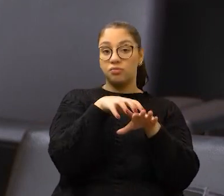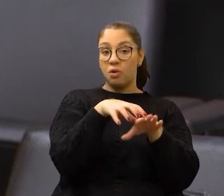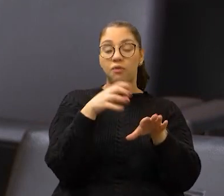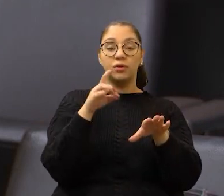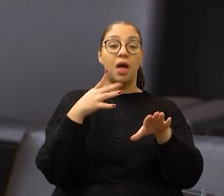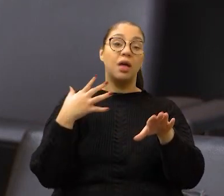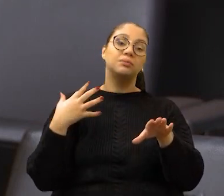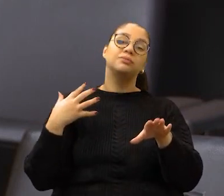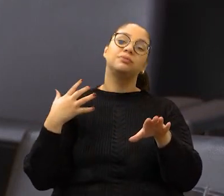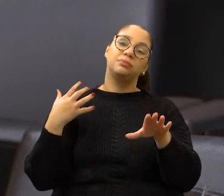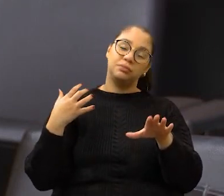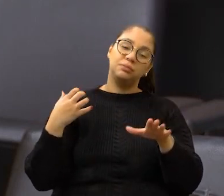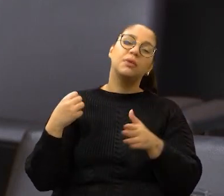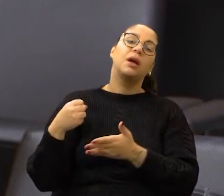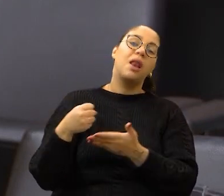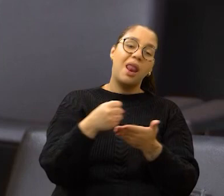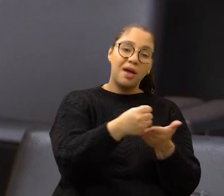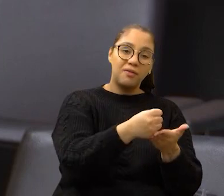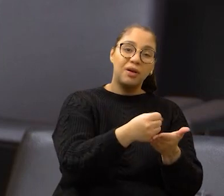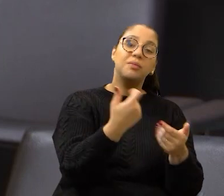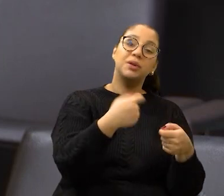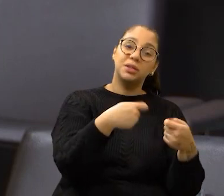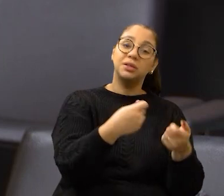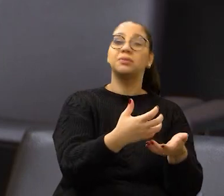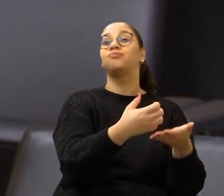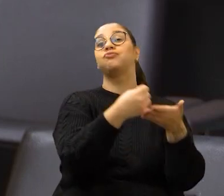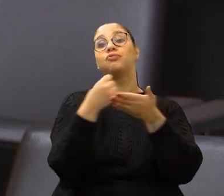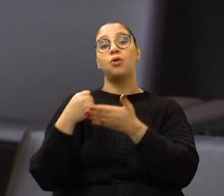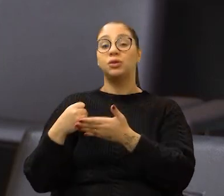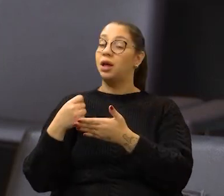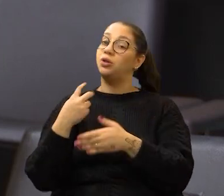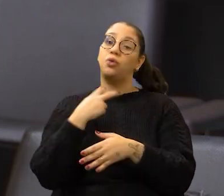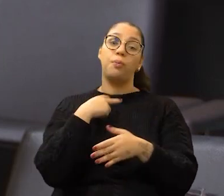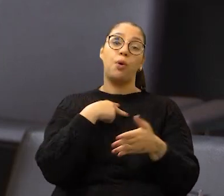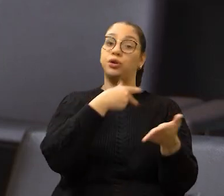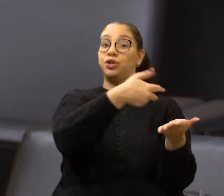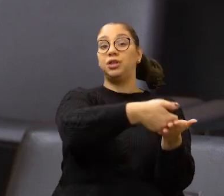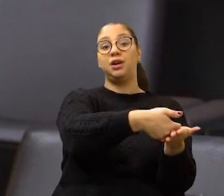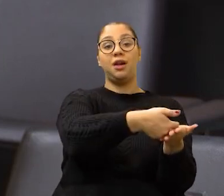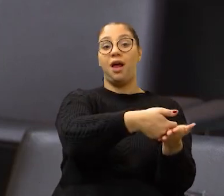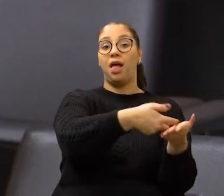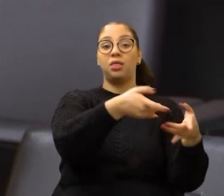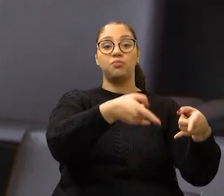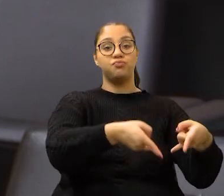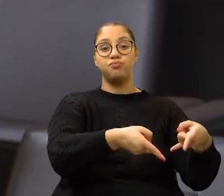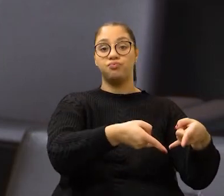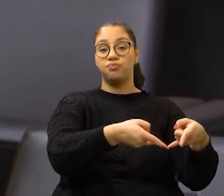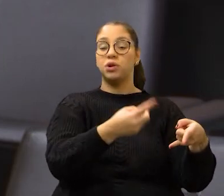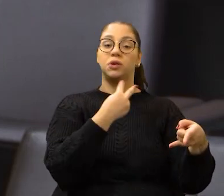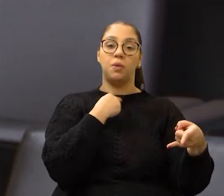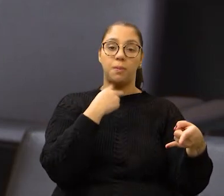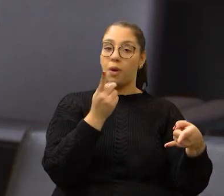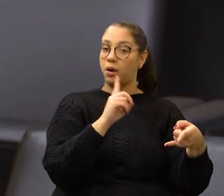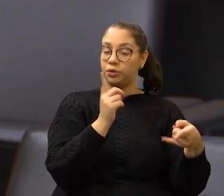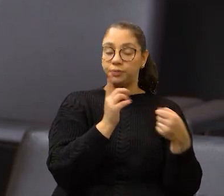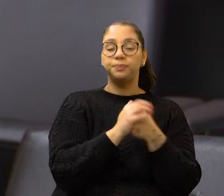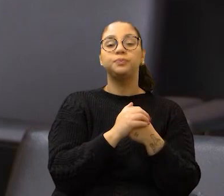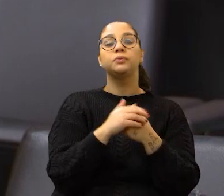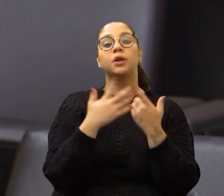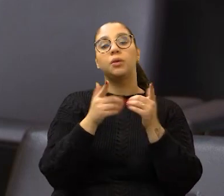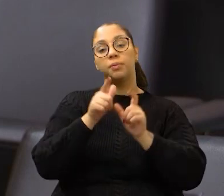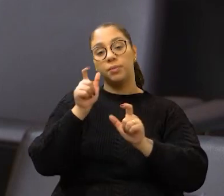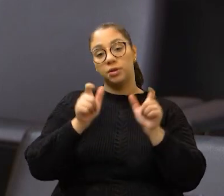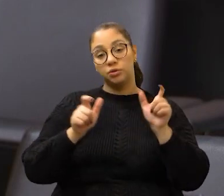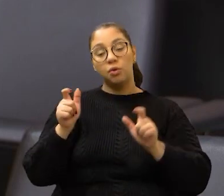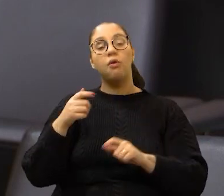tem transfusão de sangue, às vezes tem uma série de ações que só o hospital vai garantir essa condição. E essas pessoas